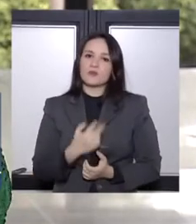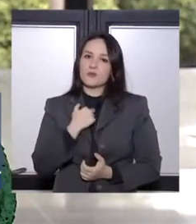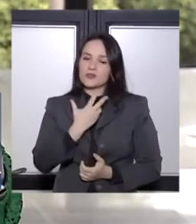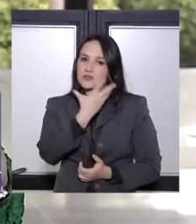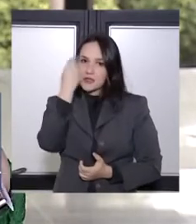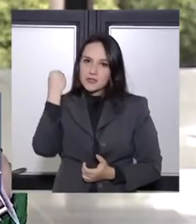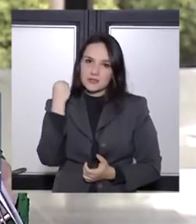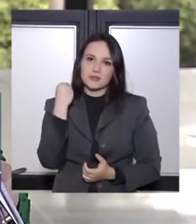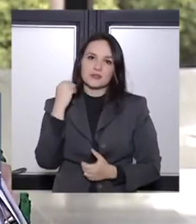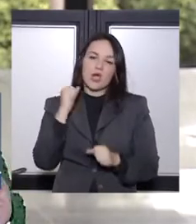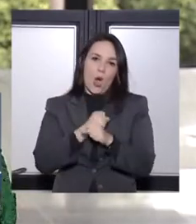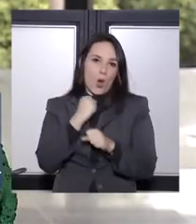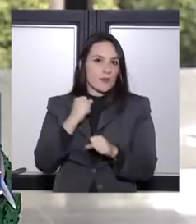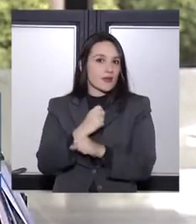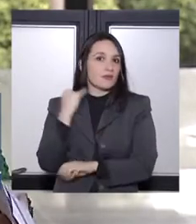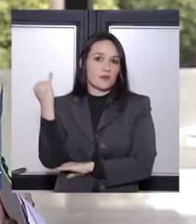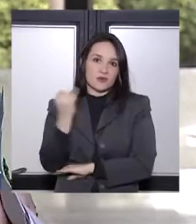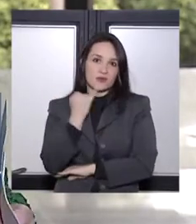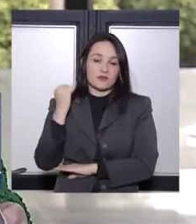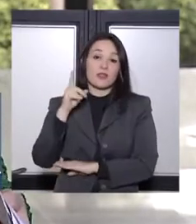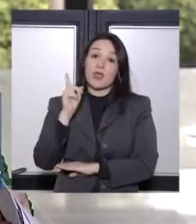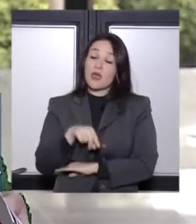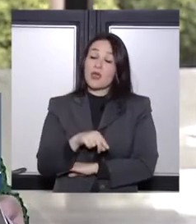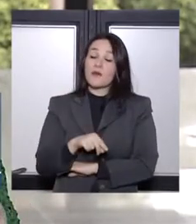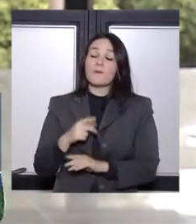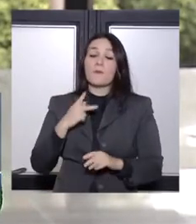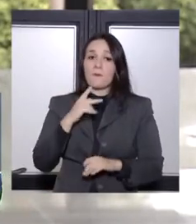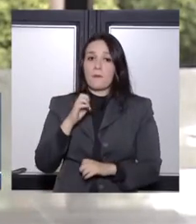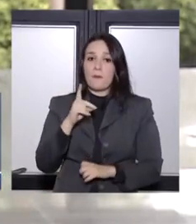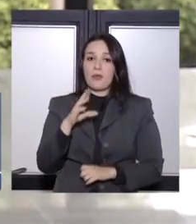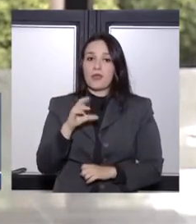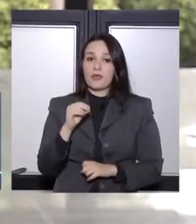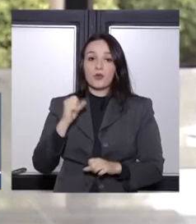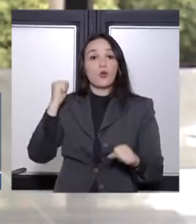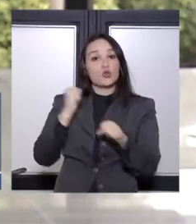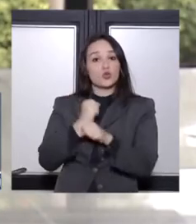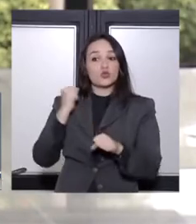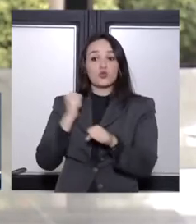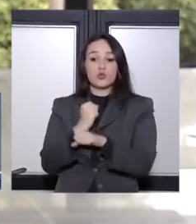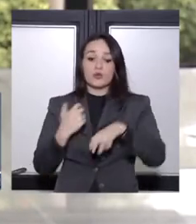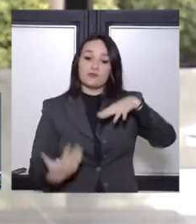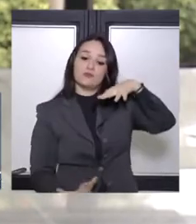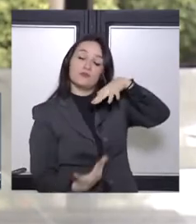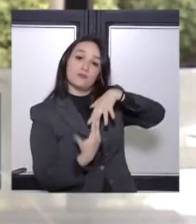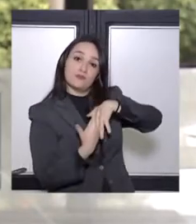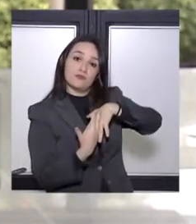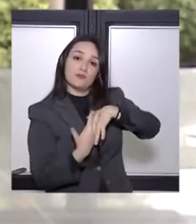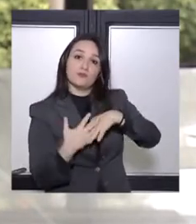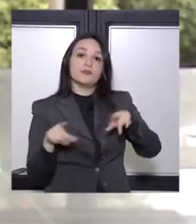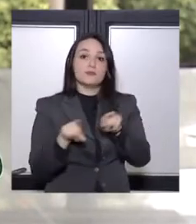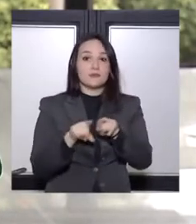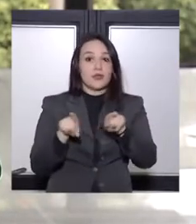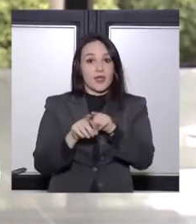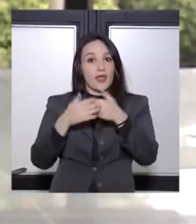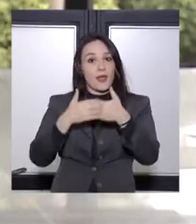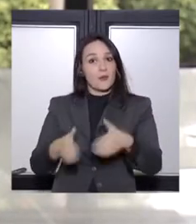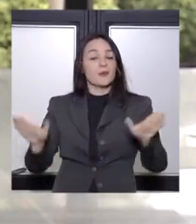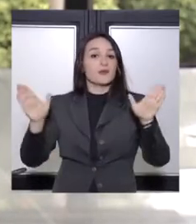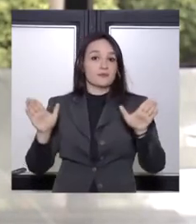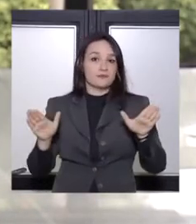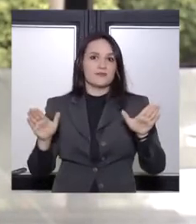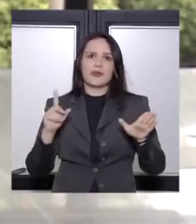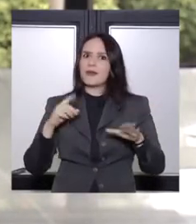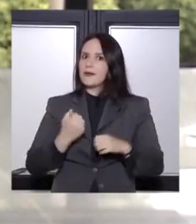suas grandiosas obras, que é a construção e inauguração da Universidade Federal de Mato Grosso do Sul. Então, agora,